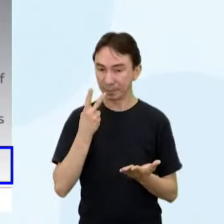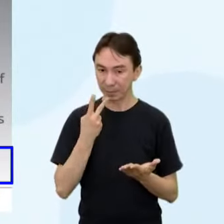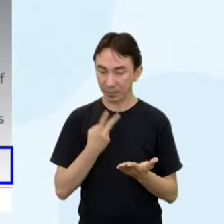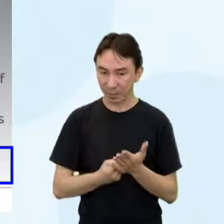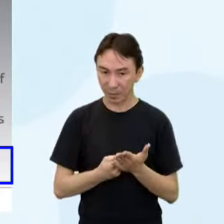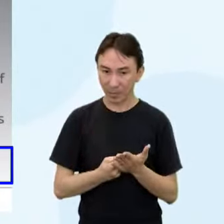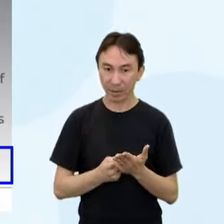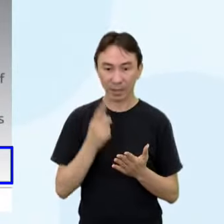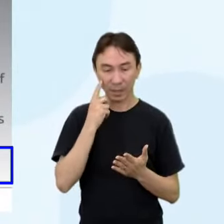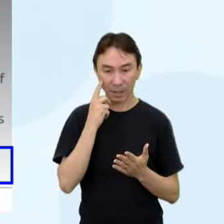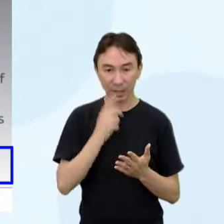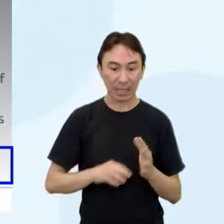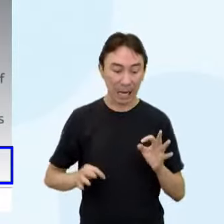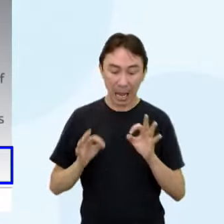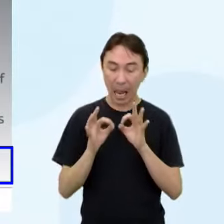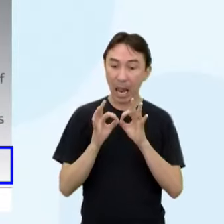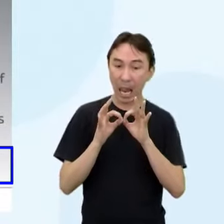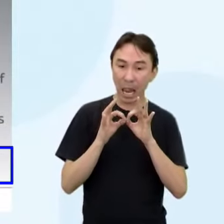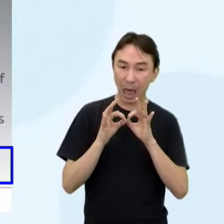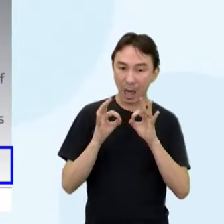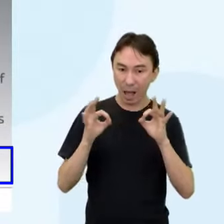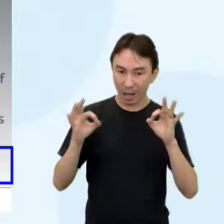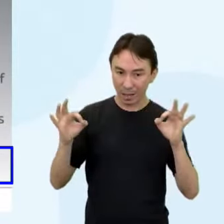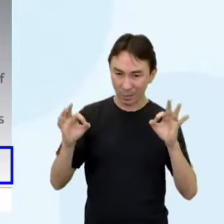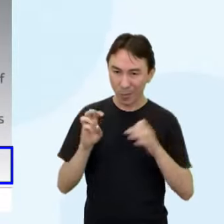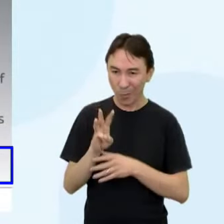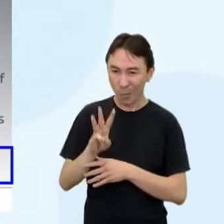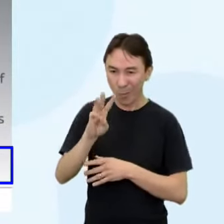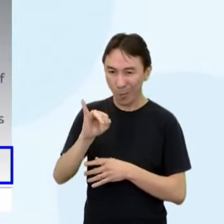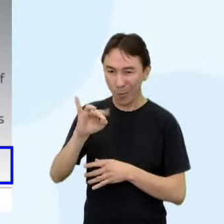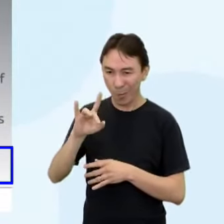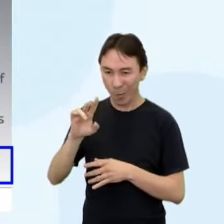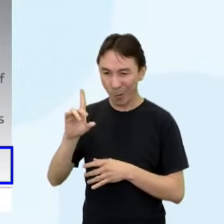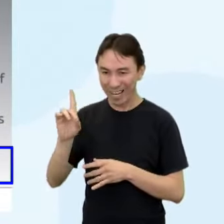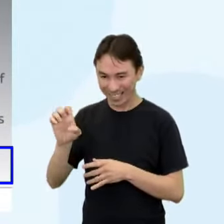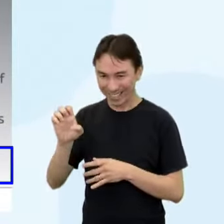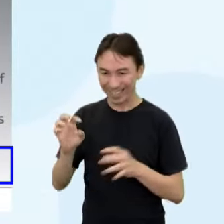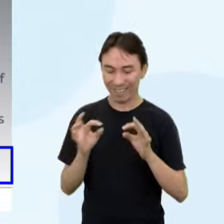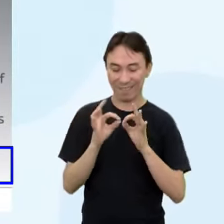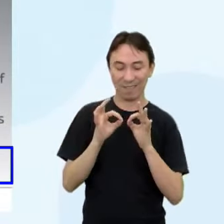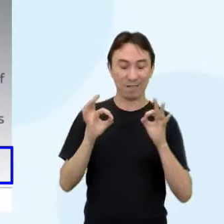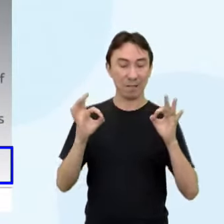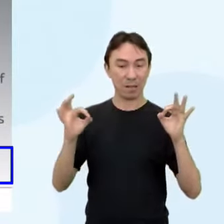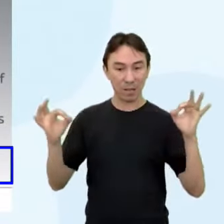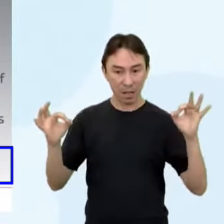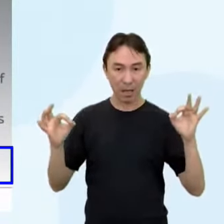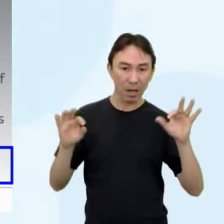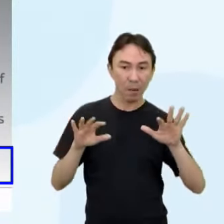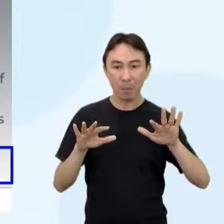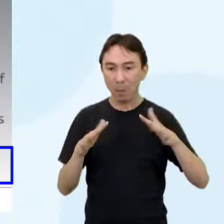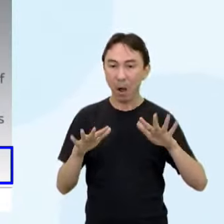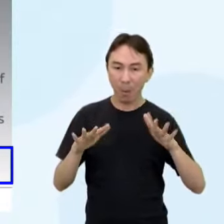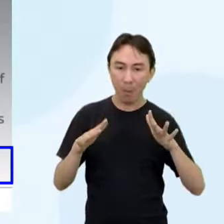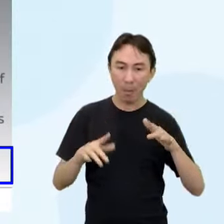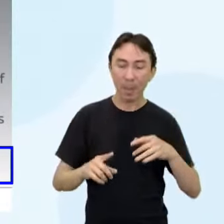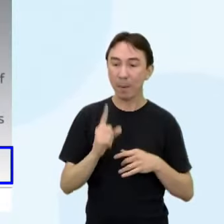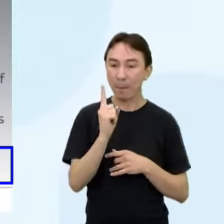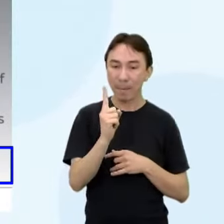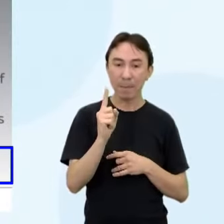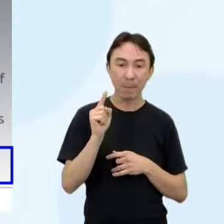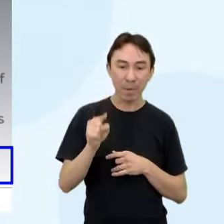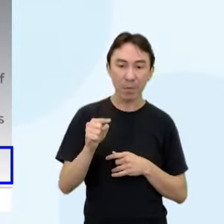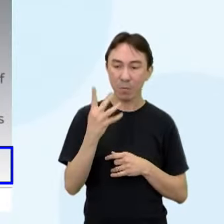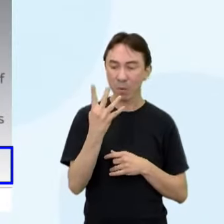que a largura, né, ó, wide, a gente viu que é de largura, então a largura do Plutão é aproximadamente de